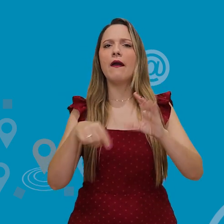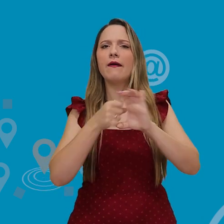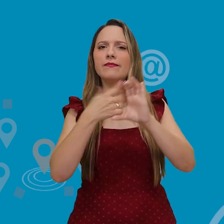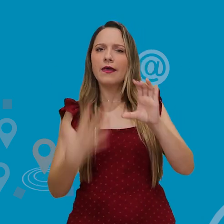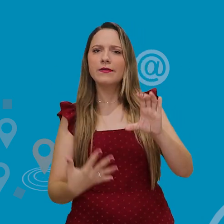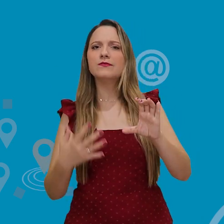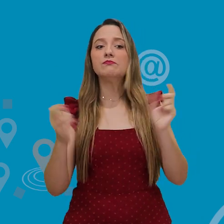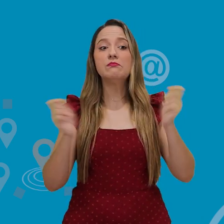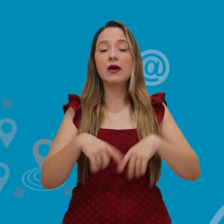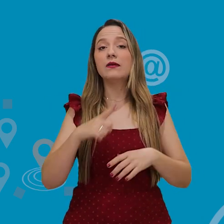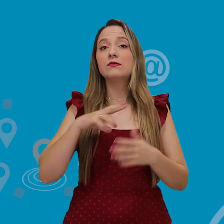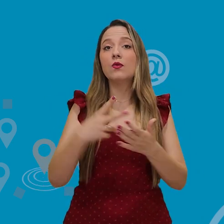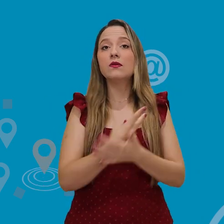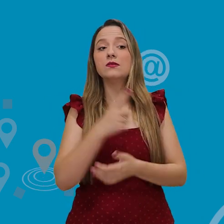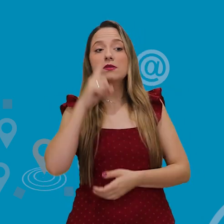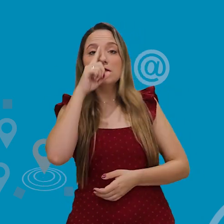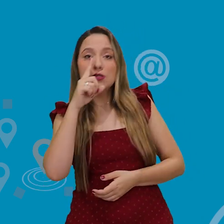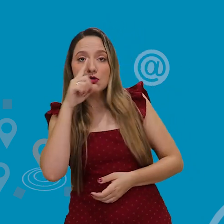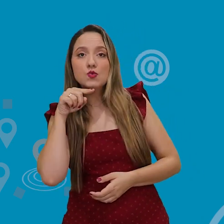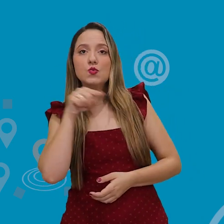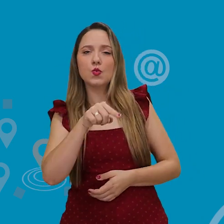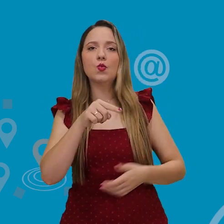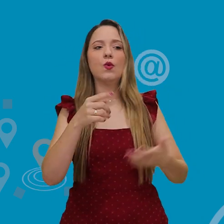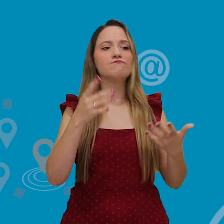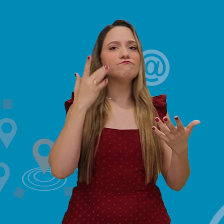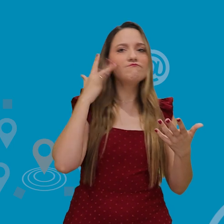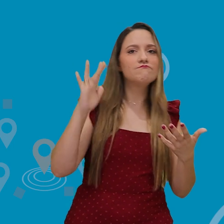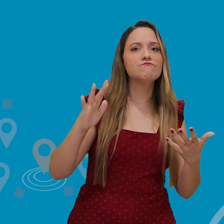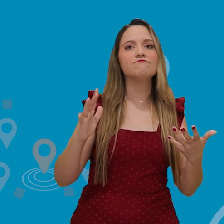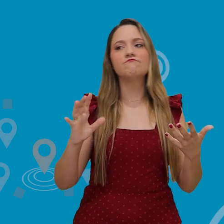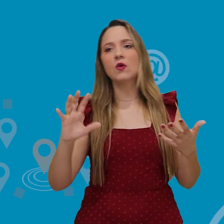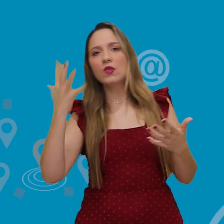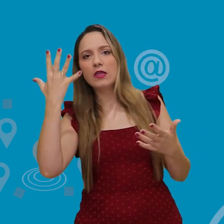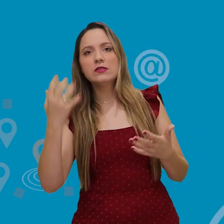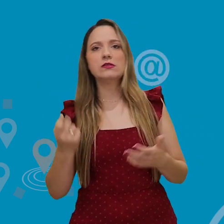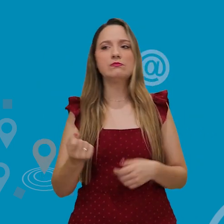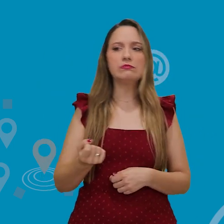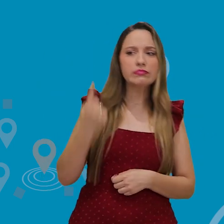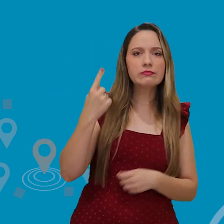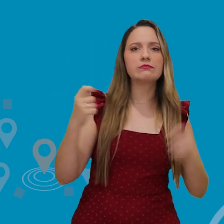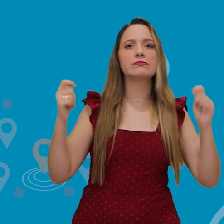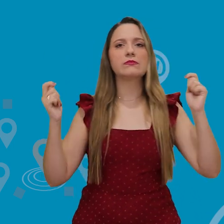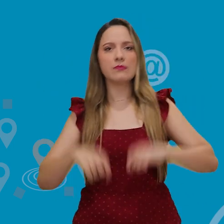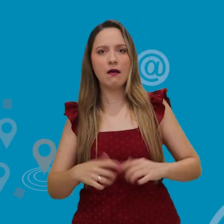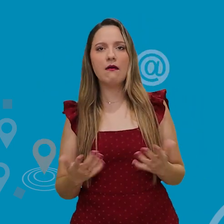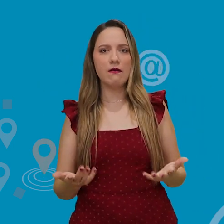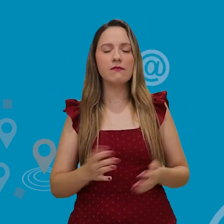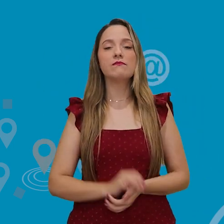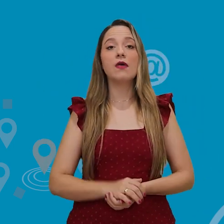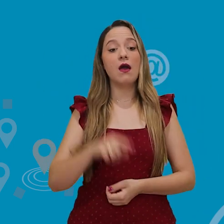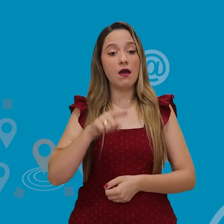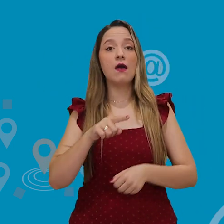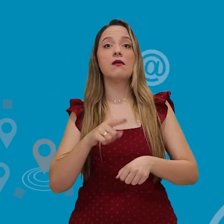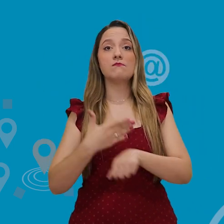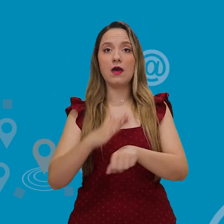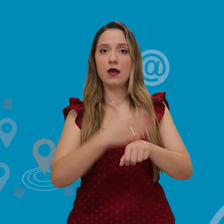como característica um determinado risco, né, a imprevisibilidade. São atividades que